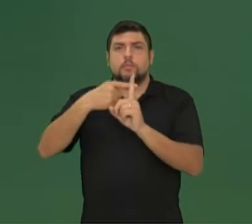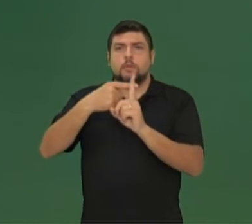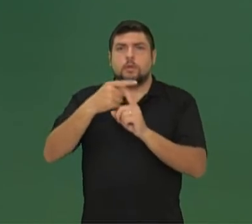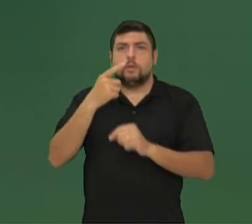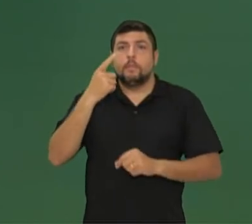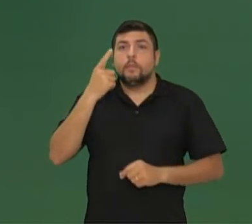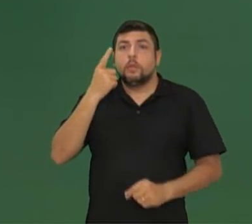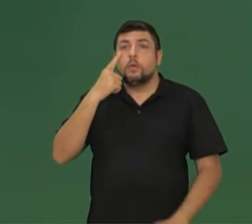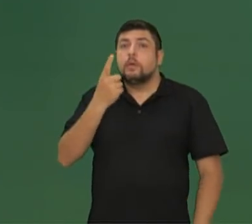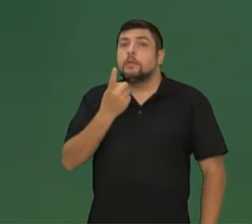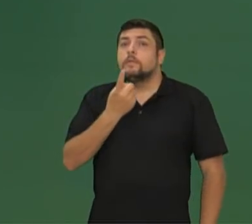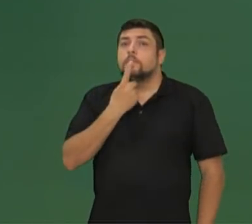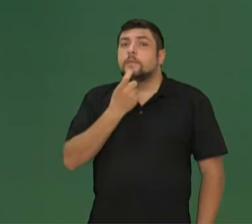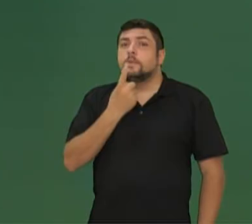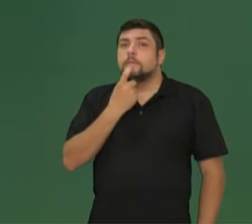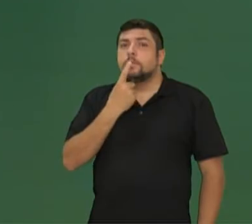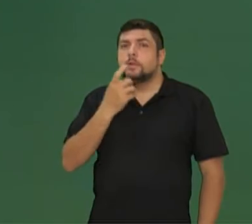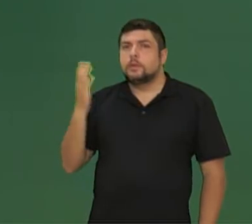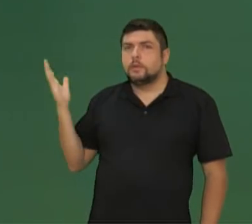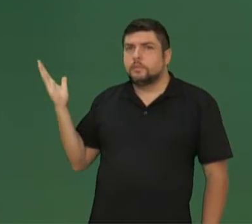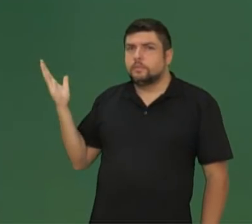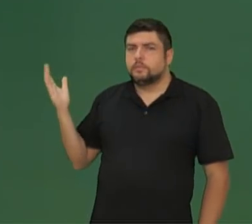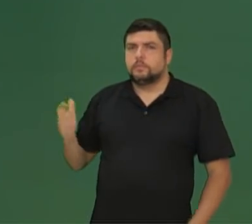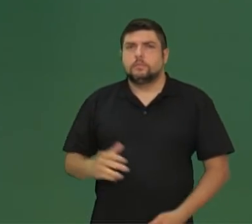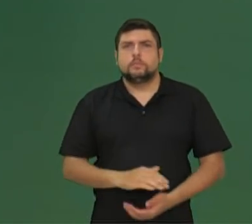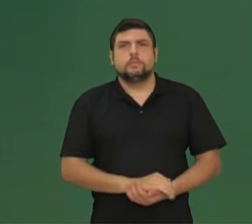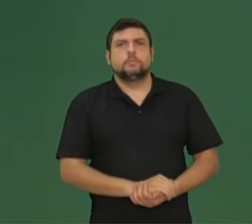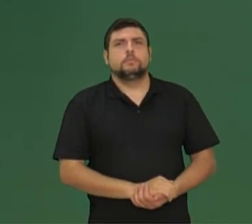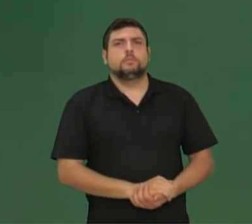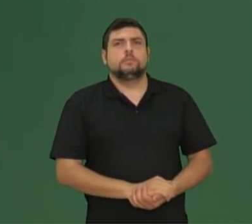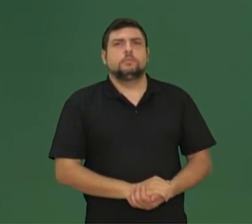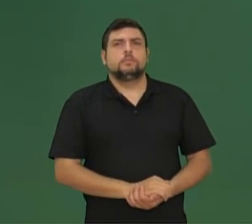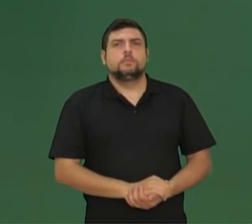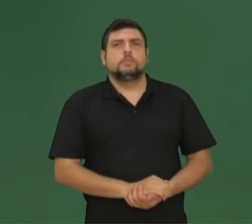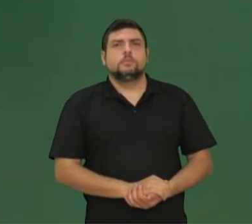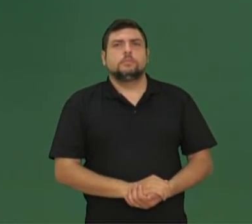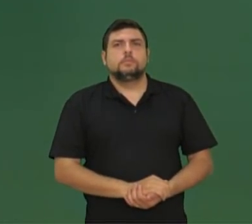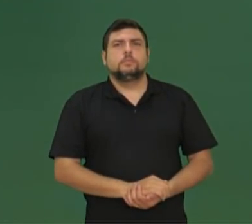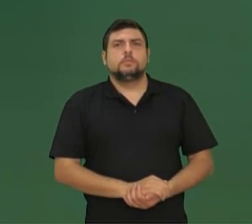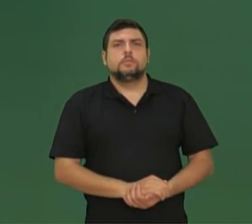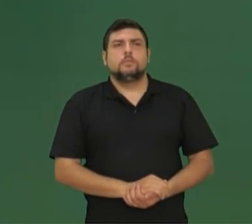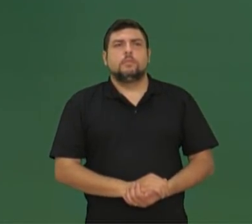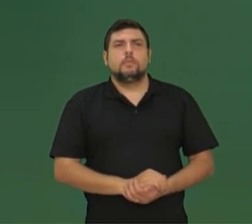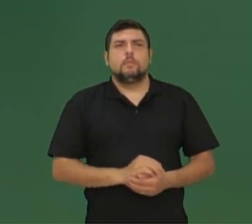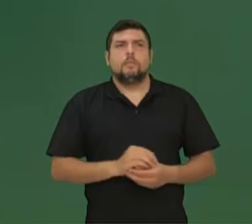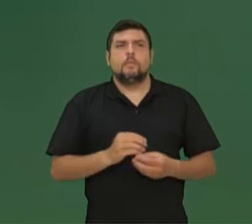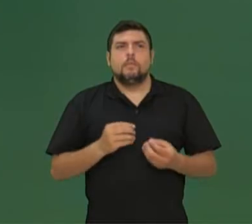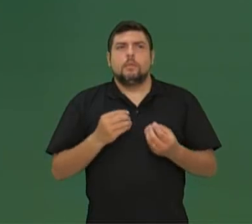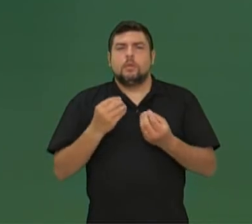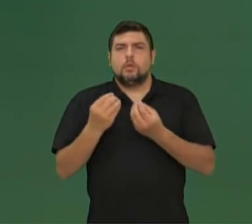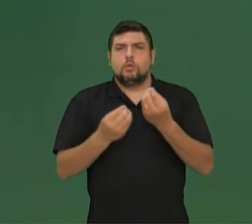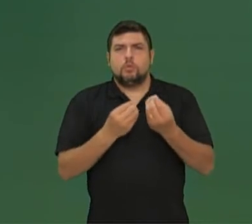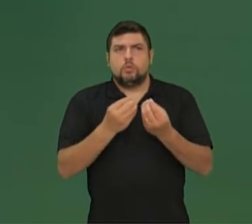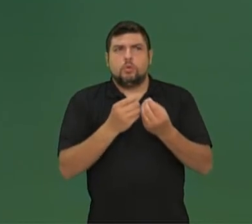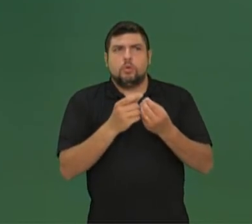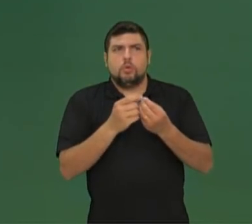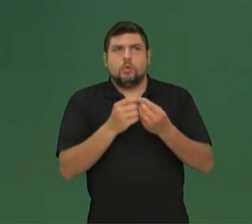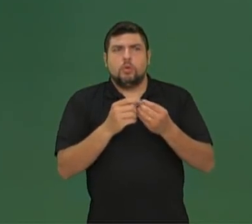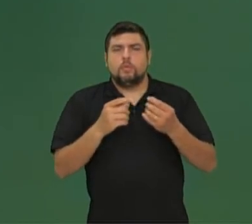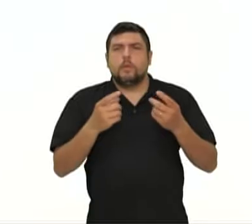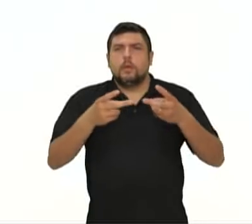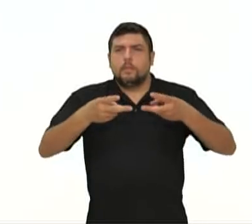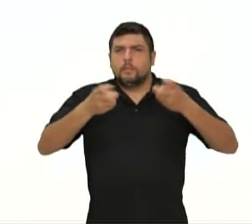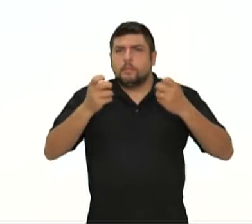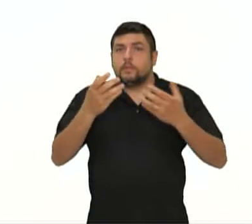vermelho, onde que está a nossa função que resolvemos há pouco. Módulo de x menos 1. Percebe? Olha